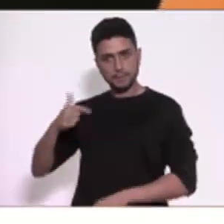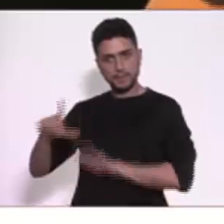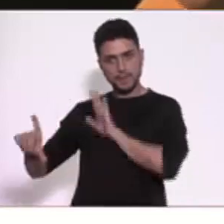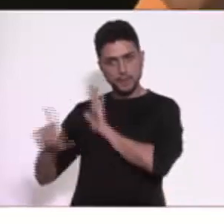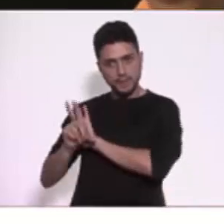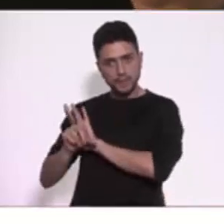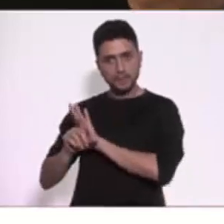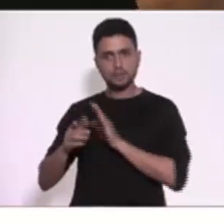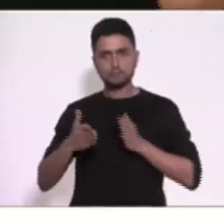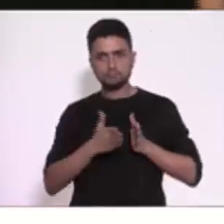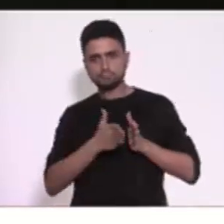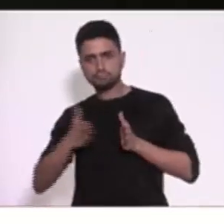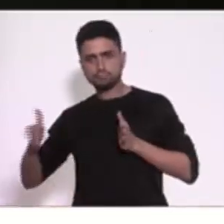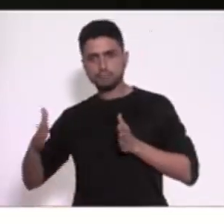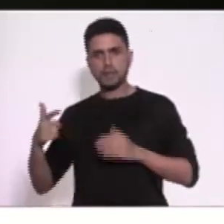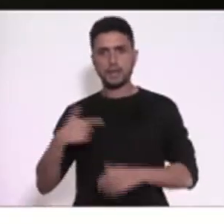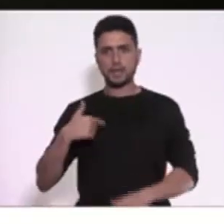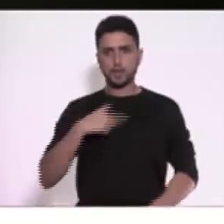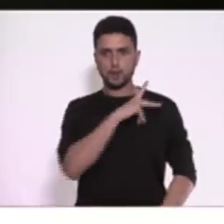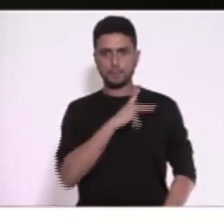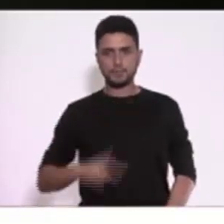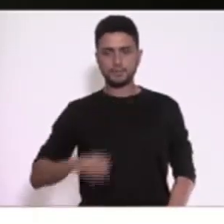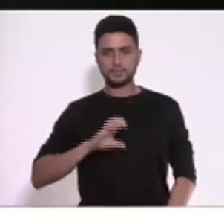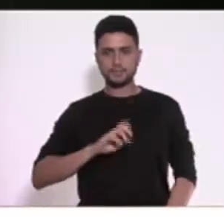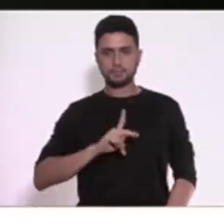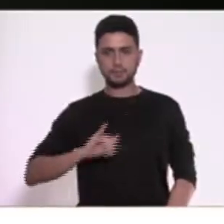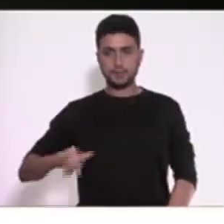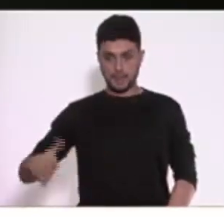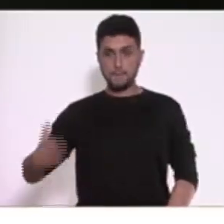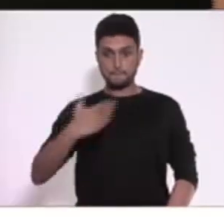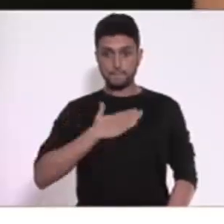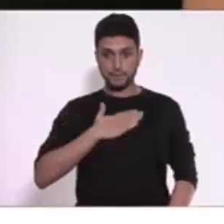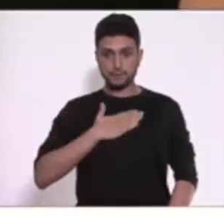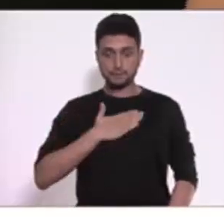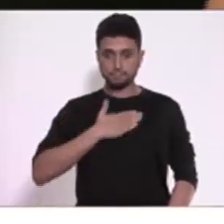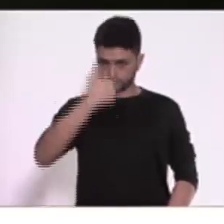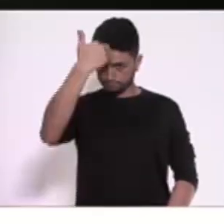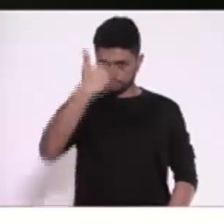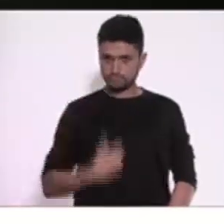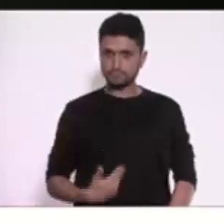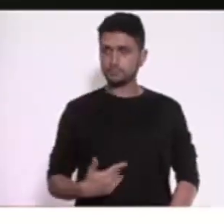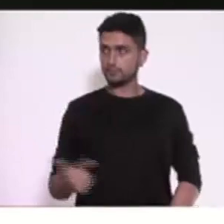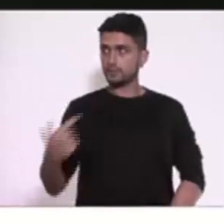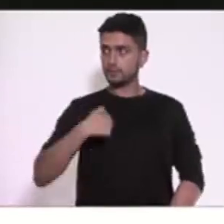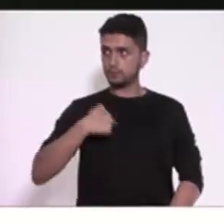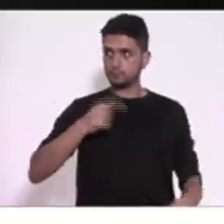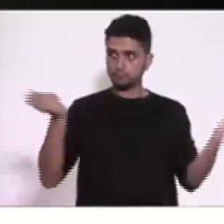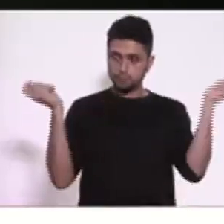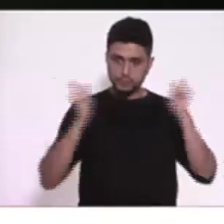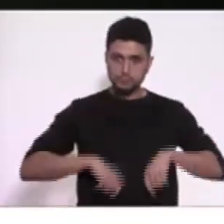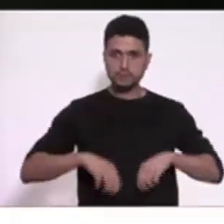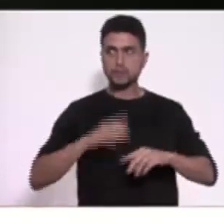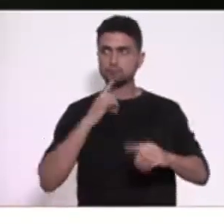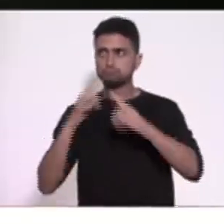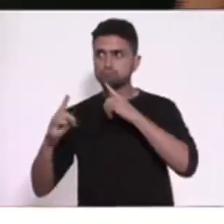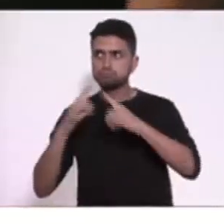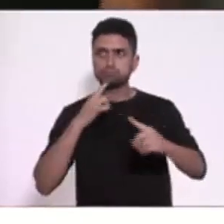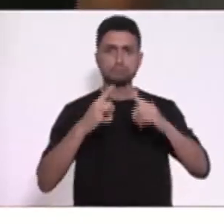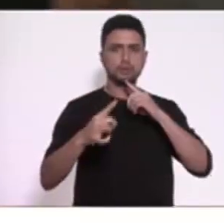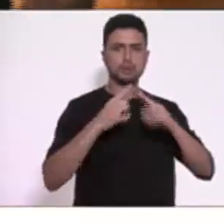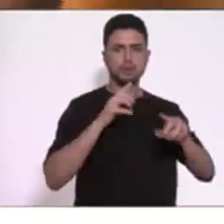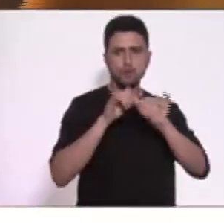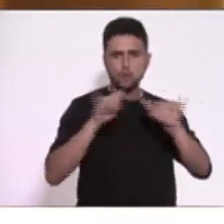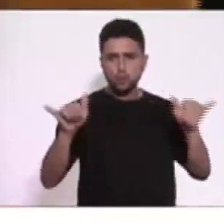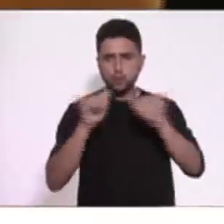sou presidente de uma CPI. É minha a possibilidade, sim, de dialogar com um público